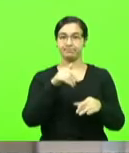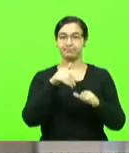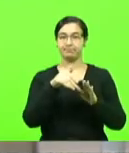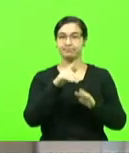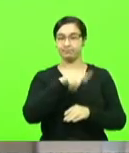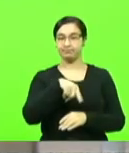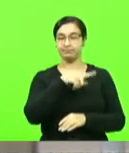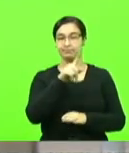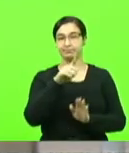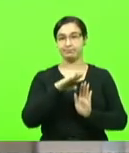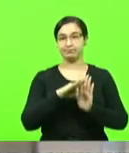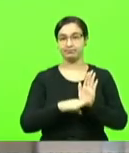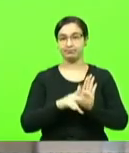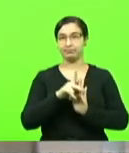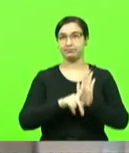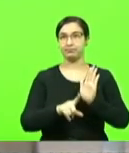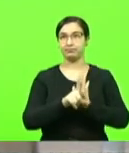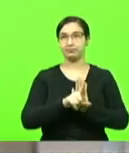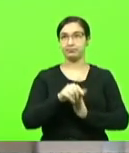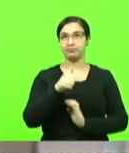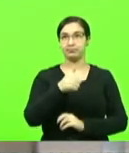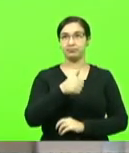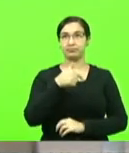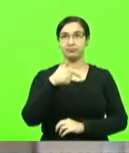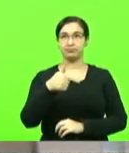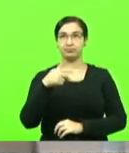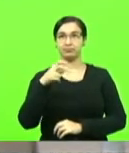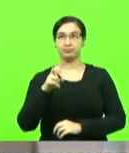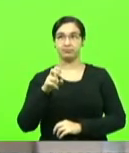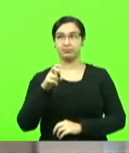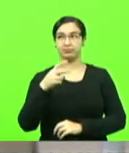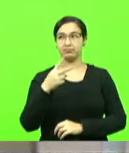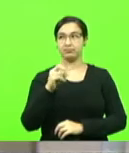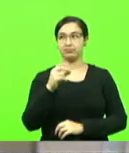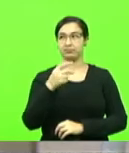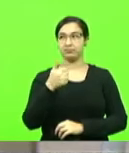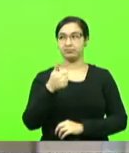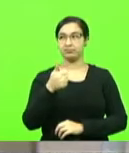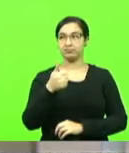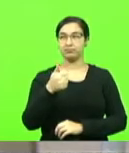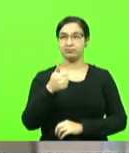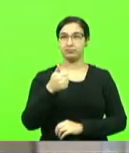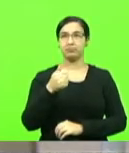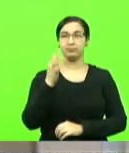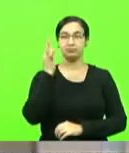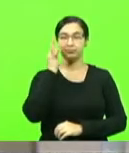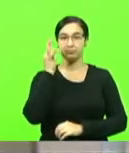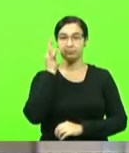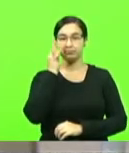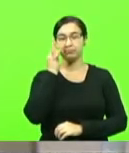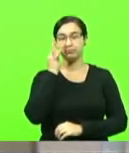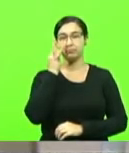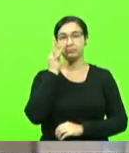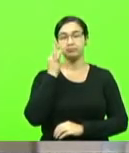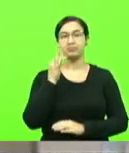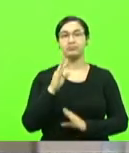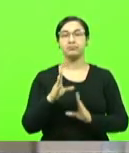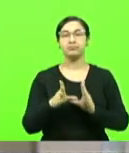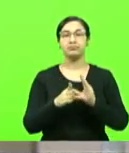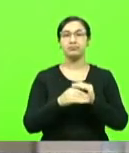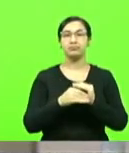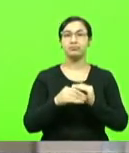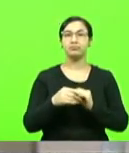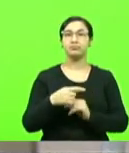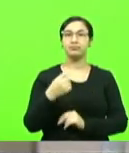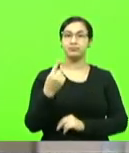em turno único do projeto de lei 175.1/2021, autor deputado Fernando Crelin, inclui ao anexo 1º da lei